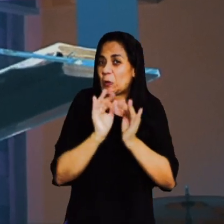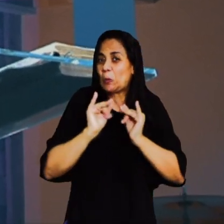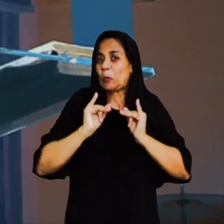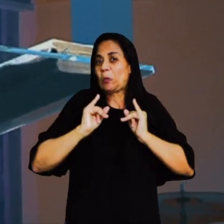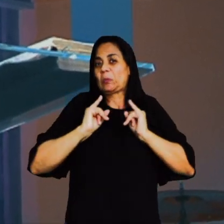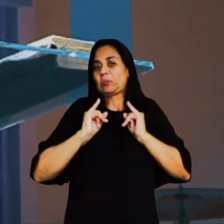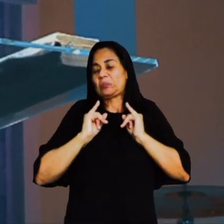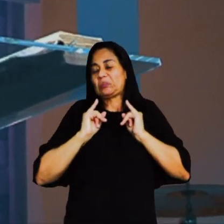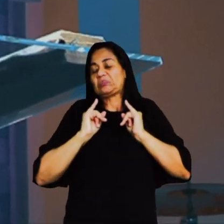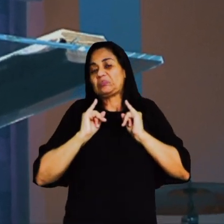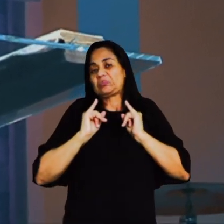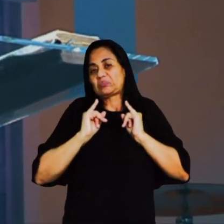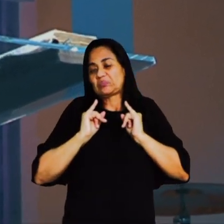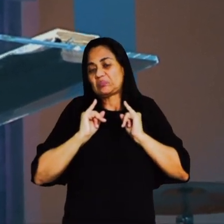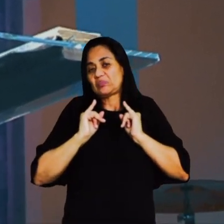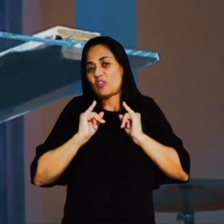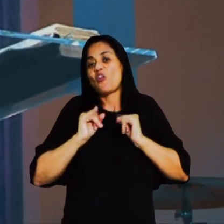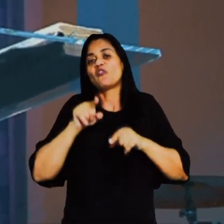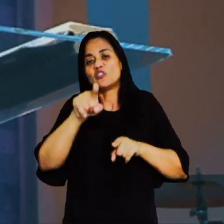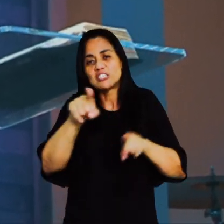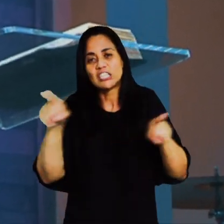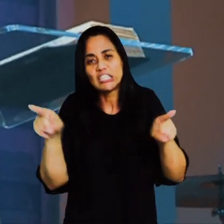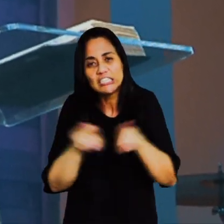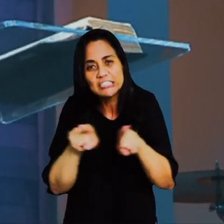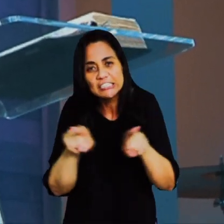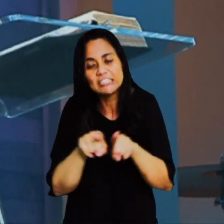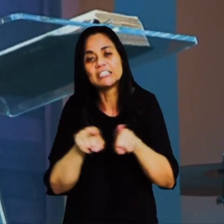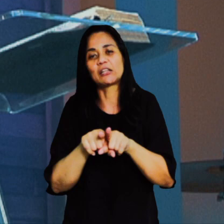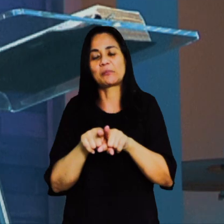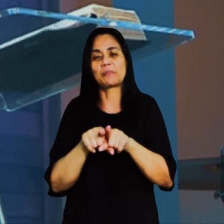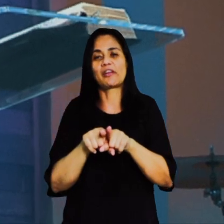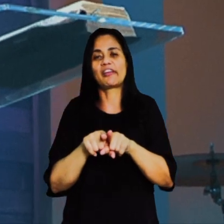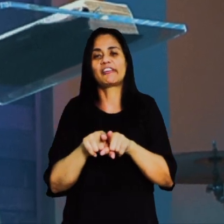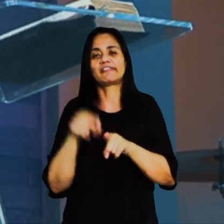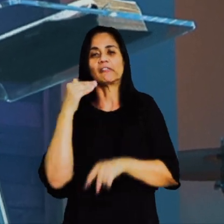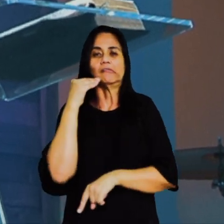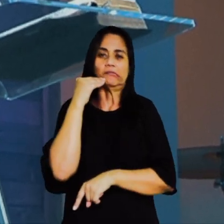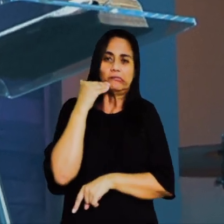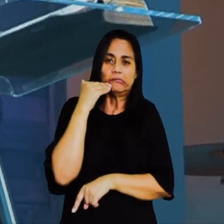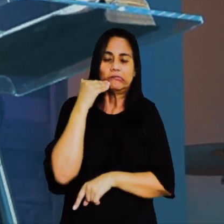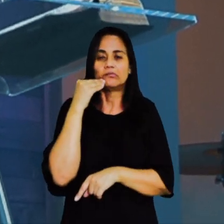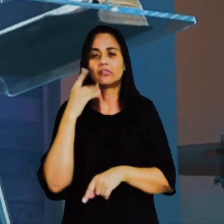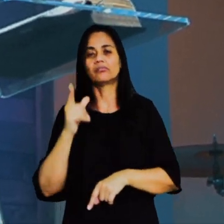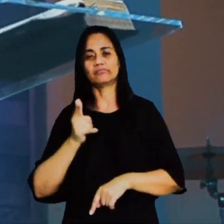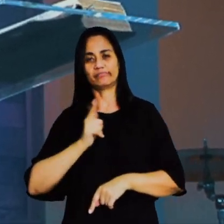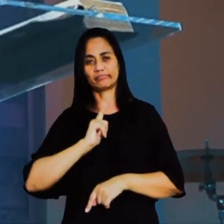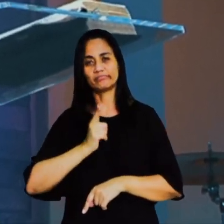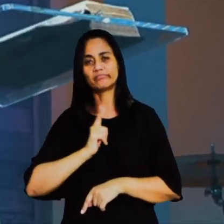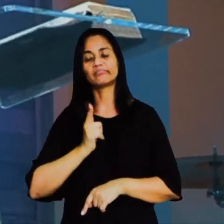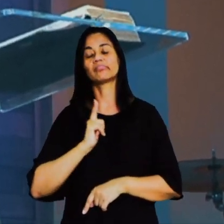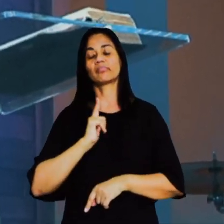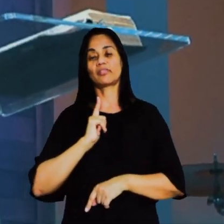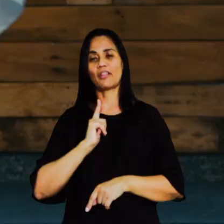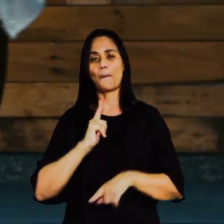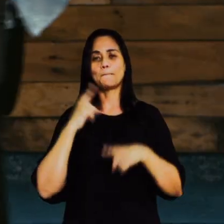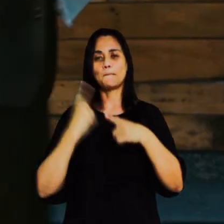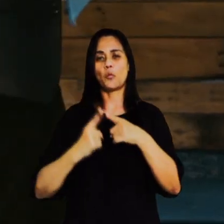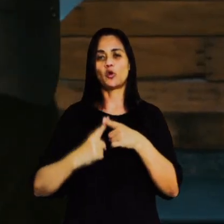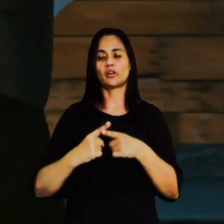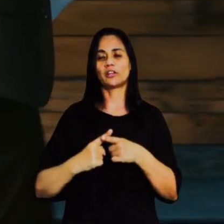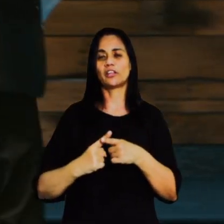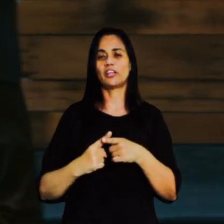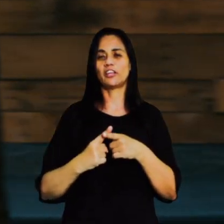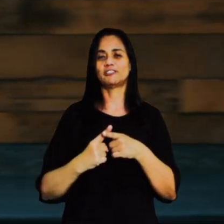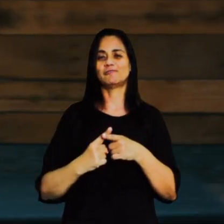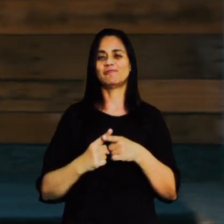você atrofia aquilo que a natureza dele é se movimentar. Então presta atenção, nós vamos